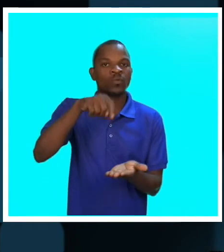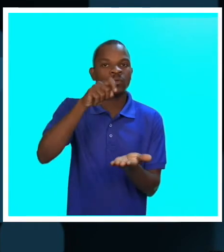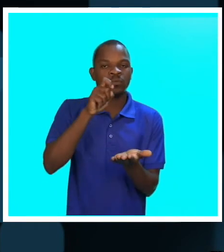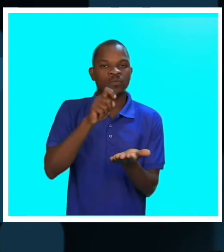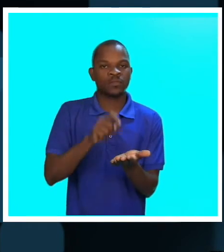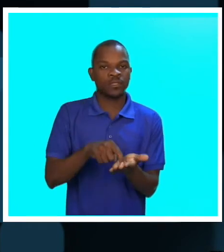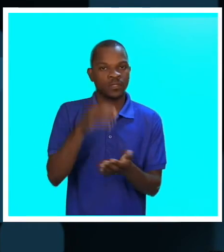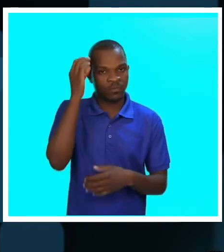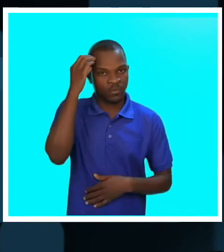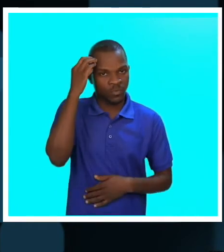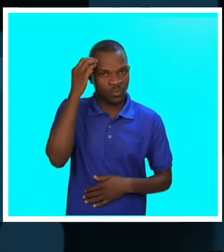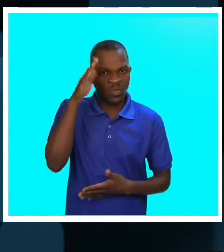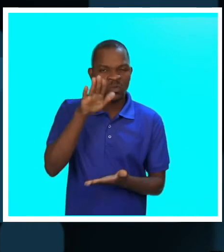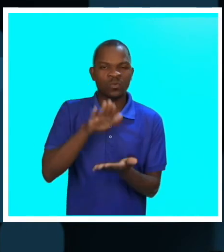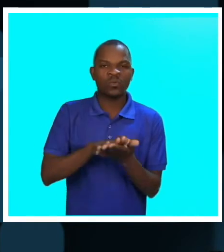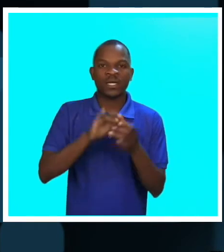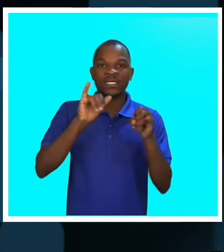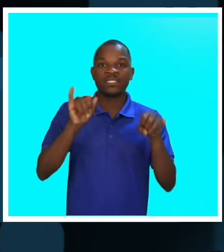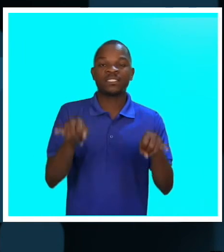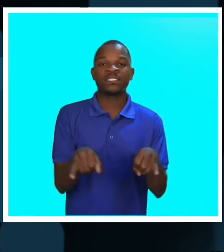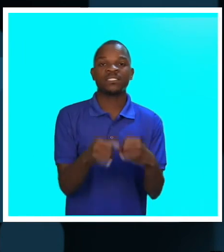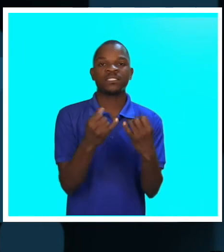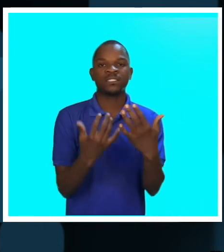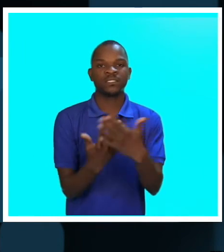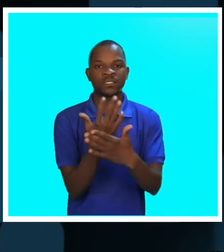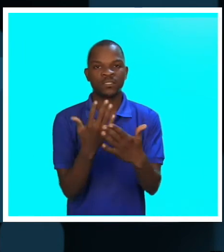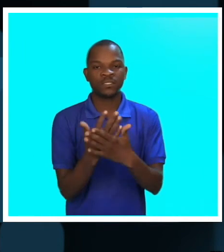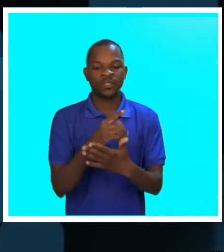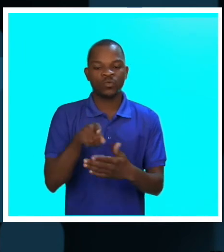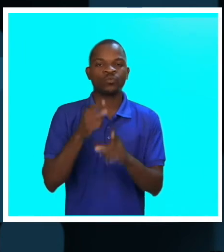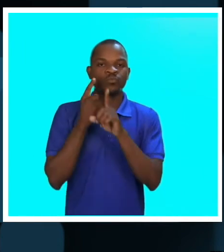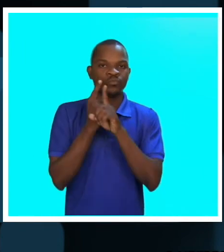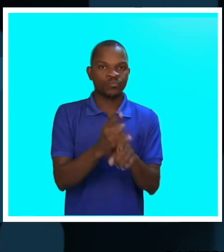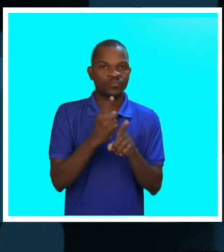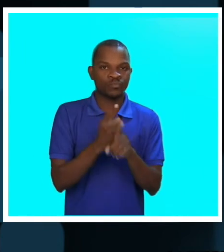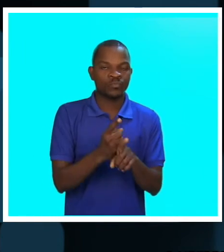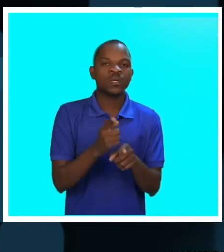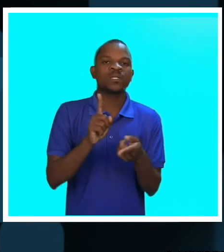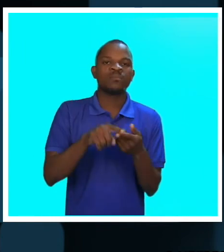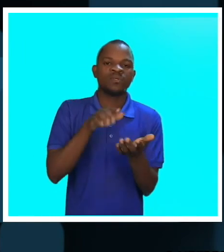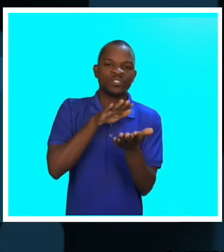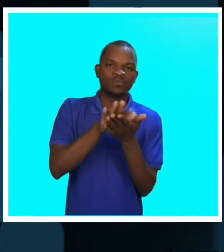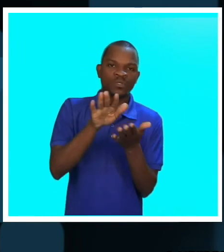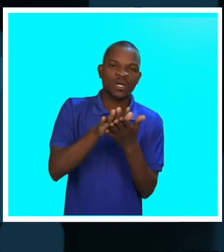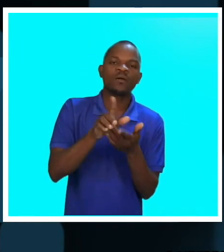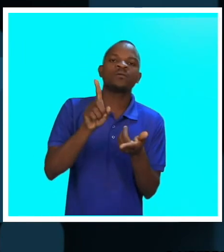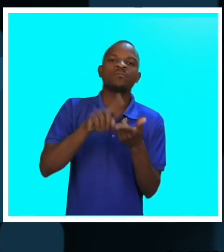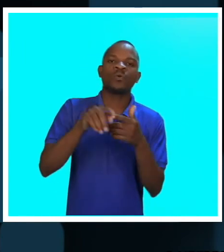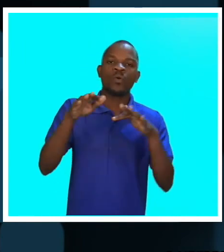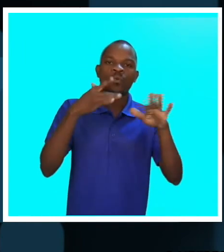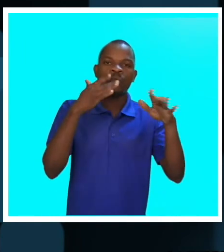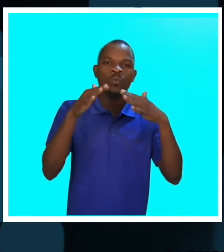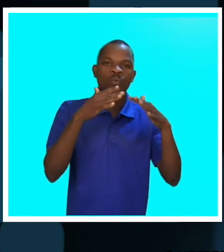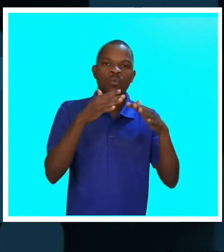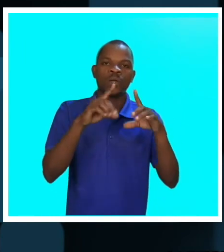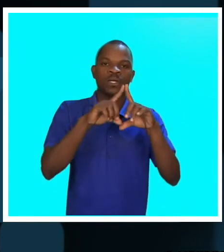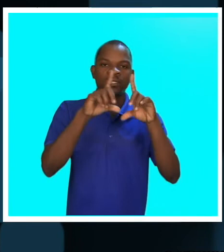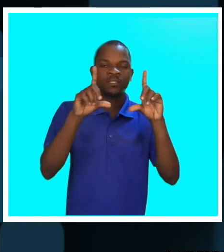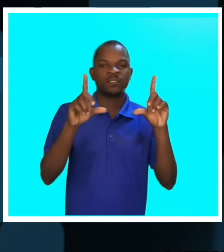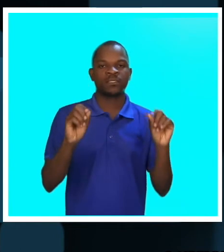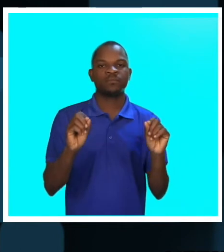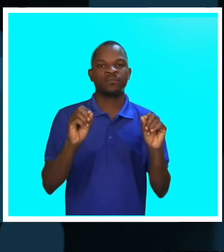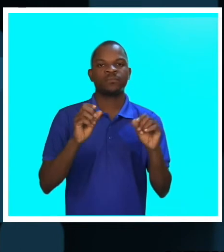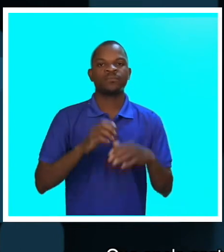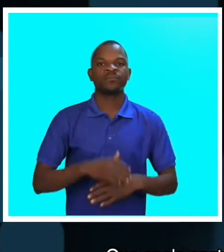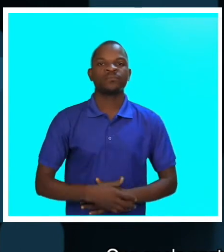lugar no Jardim Tunduru. E nós estaremos presentes. Também iremos interpretar este tema de crianças